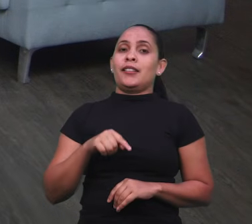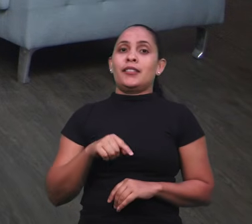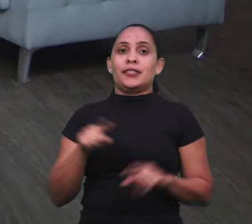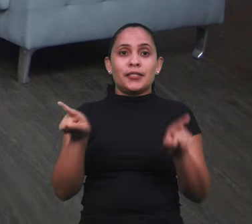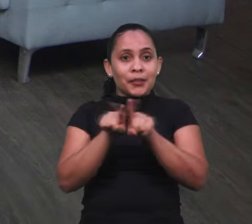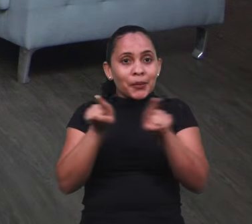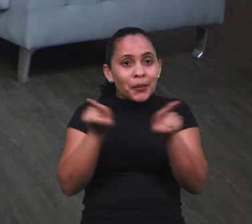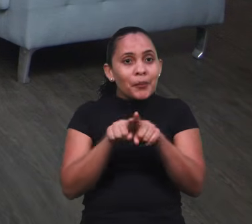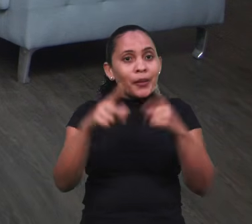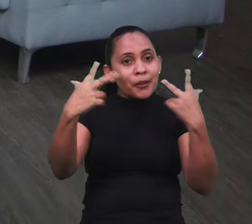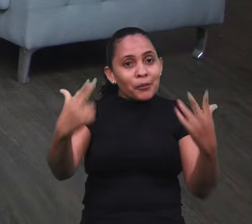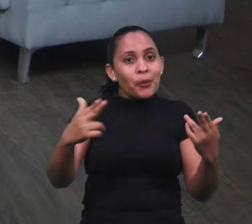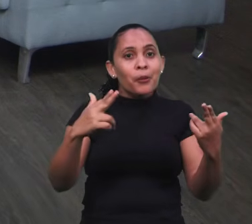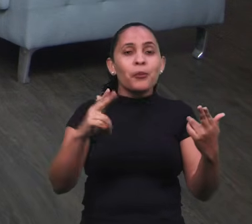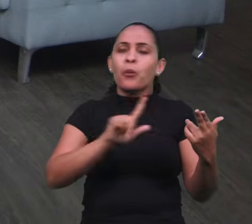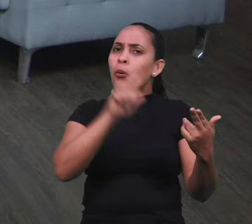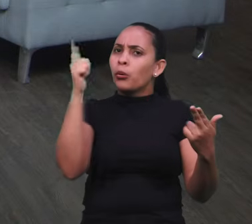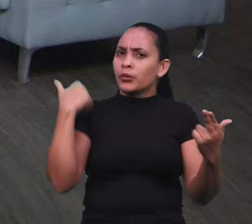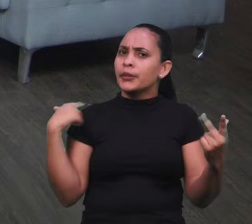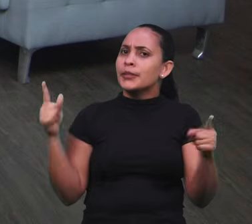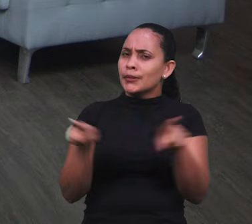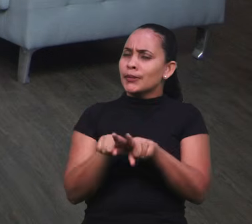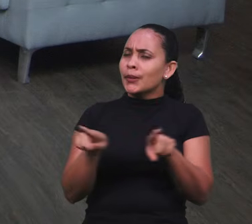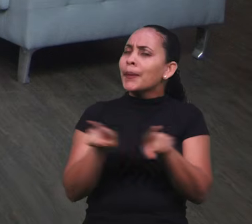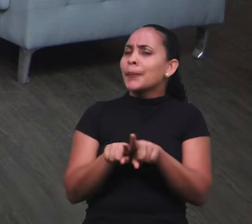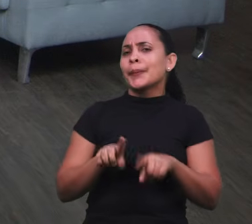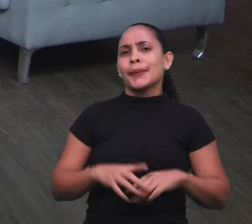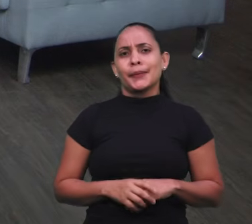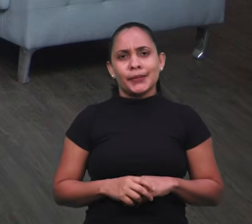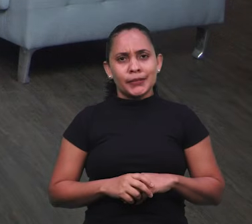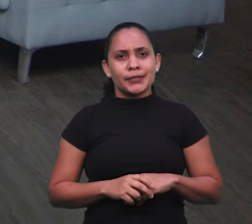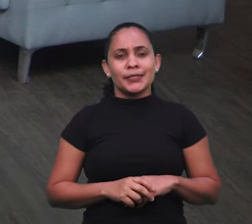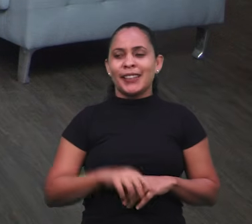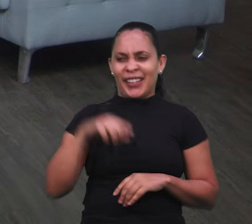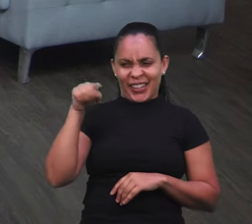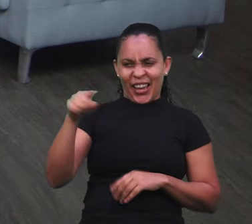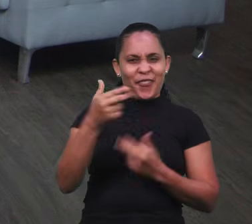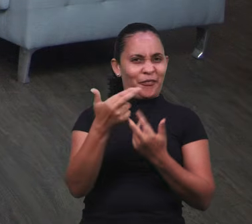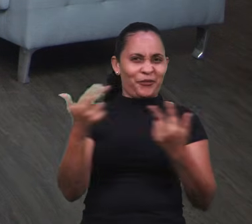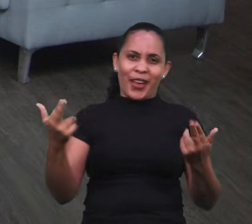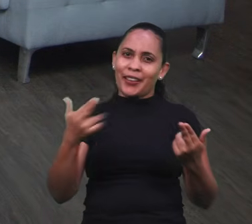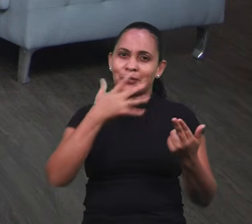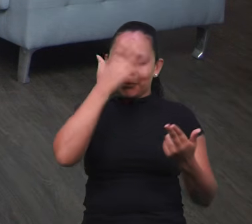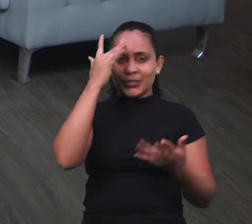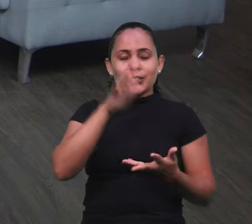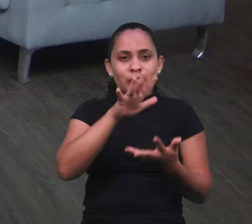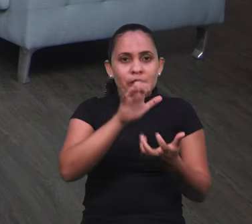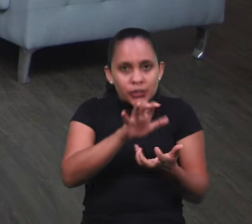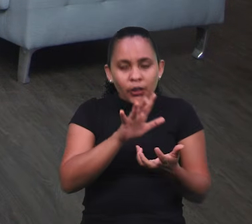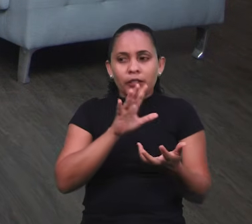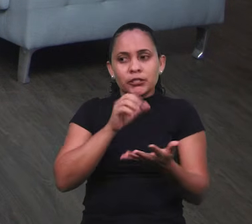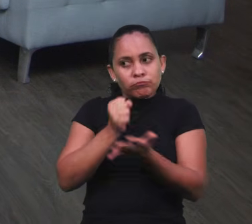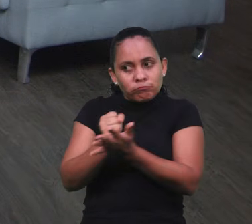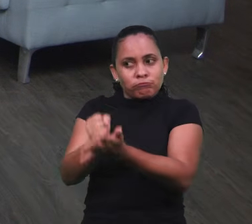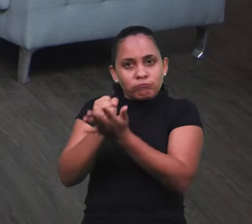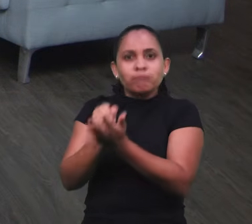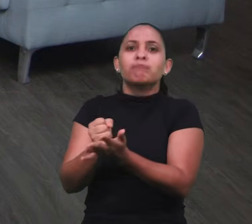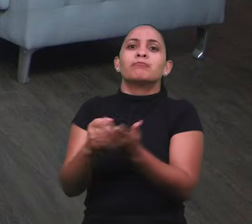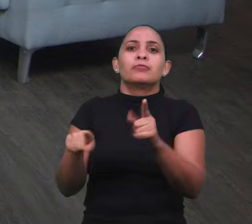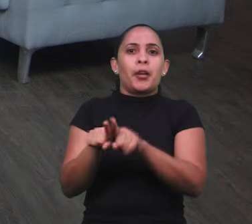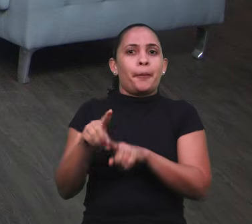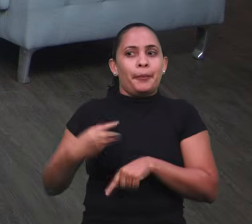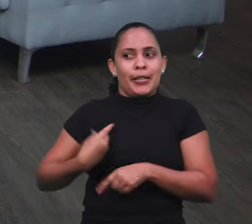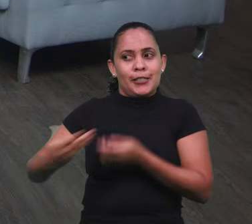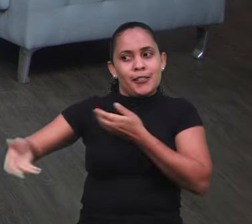pastoreando lá a irmã Leida e outros irmãos. Certamente tem outros irmãos idosos lá na igreja, que são uma bênção,